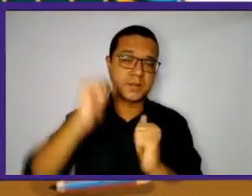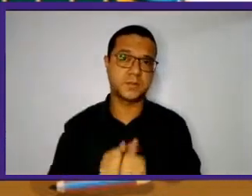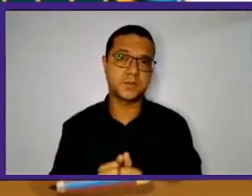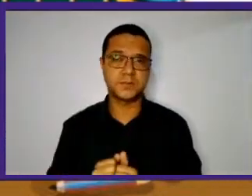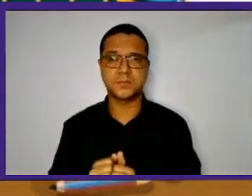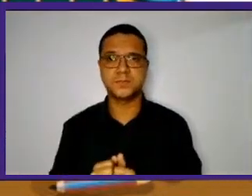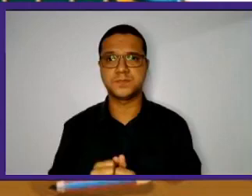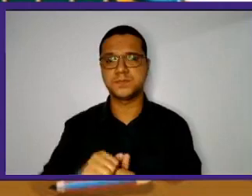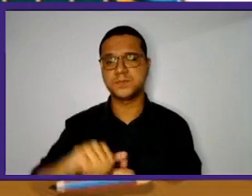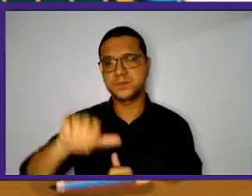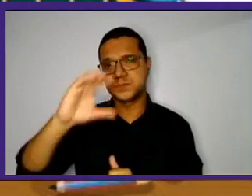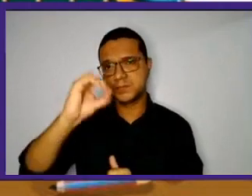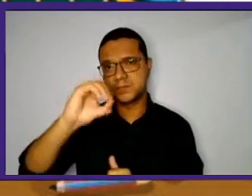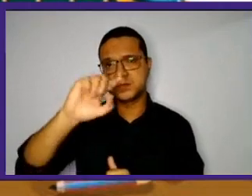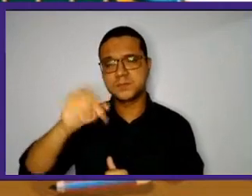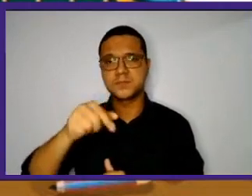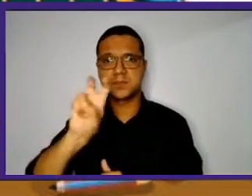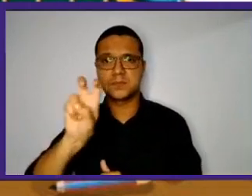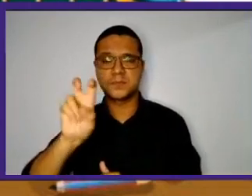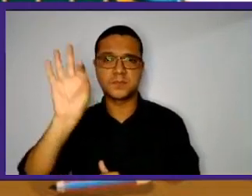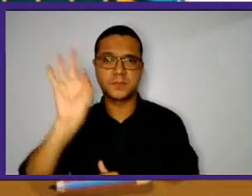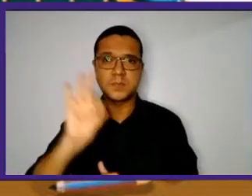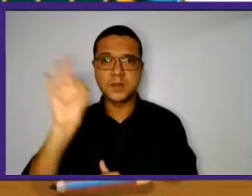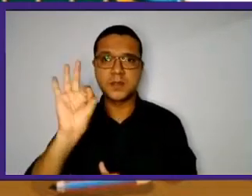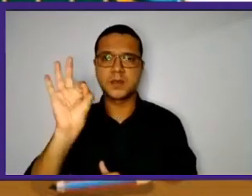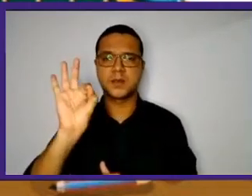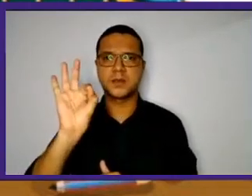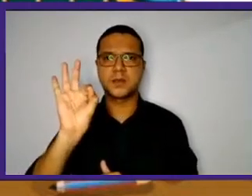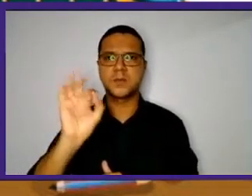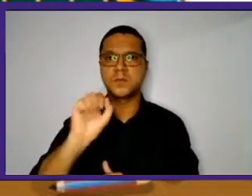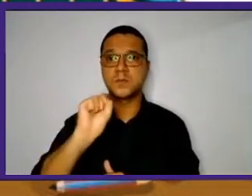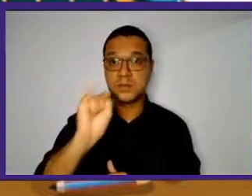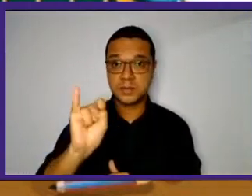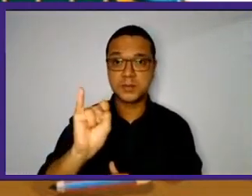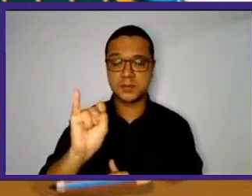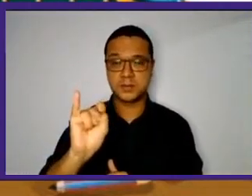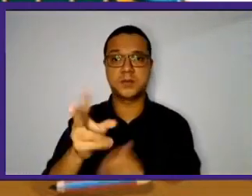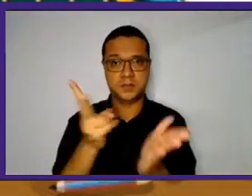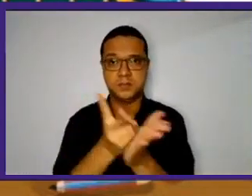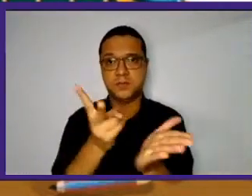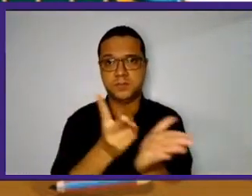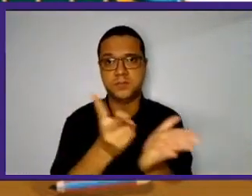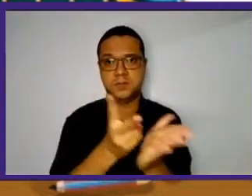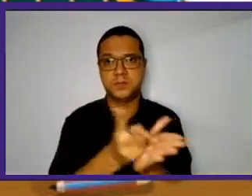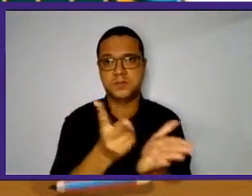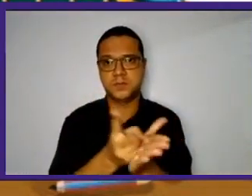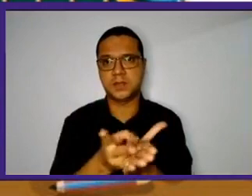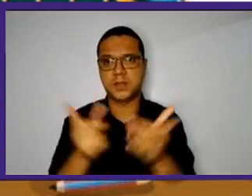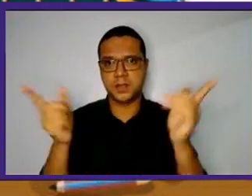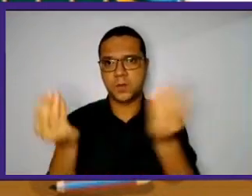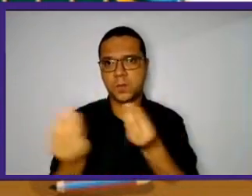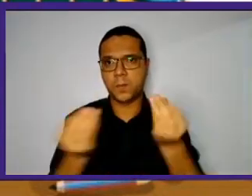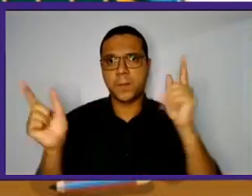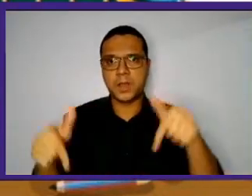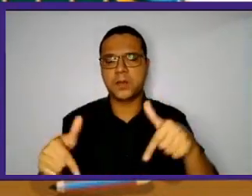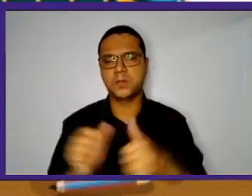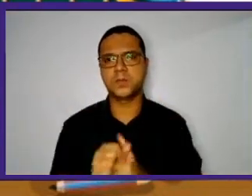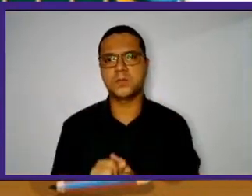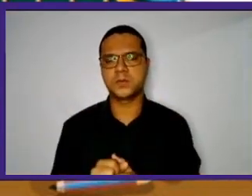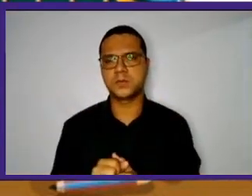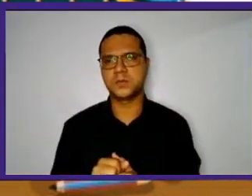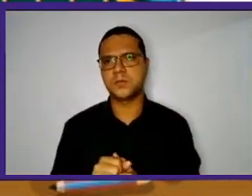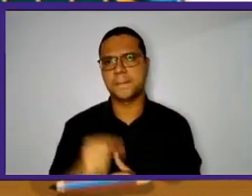0,5 graus Celsius. Se a atual taxa de poluição atmosférica seguir na mesma proporção, estima-se